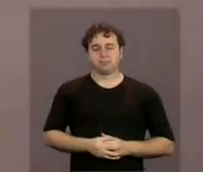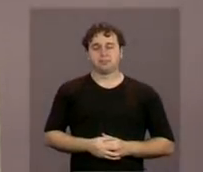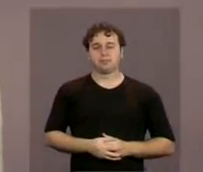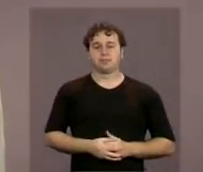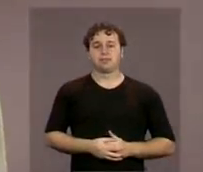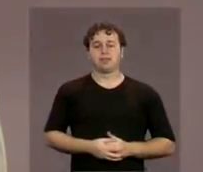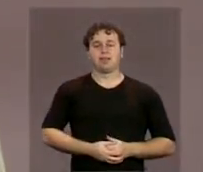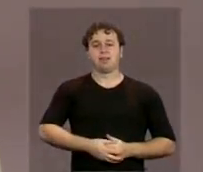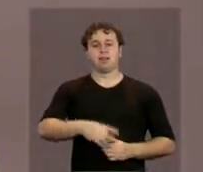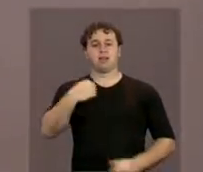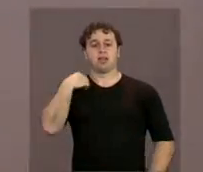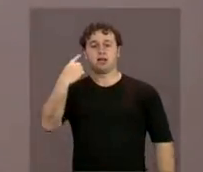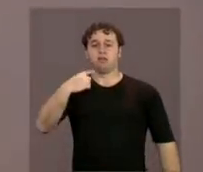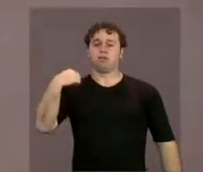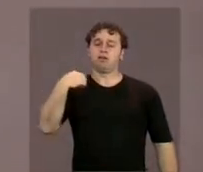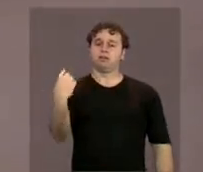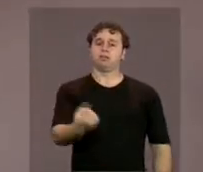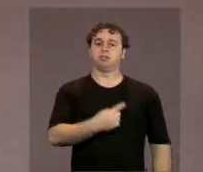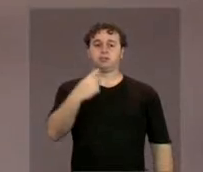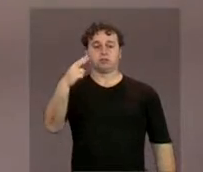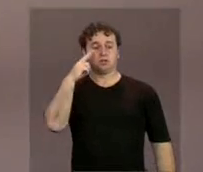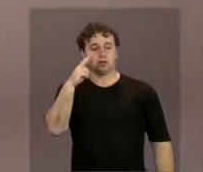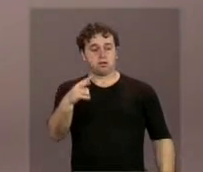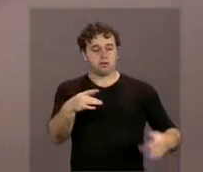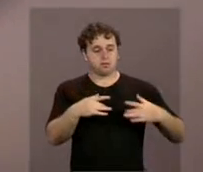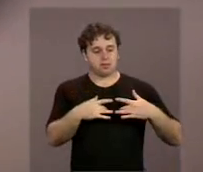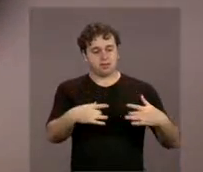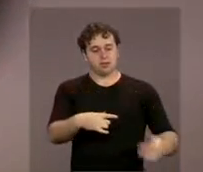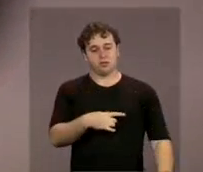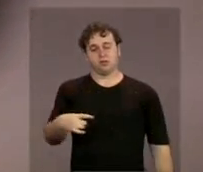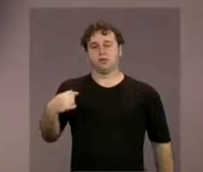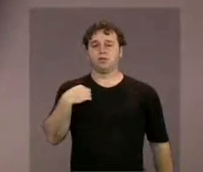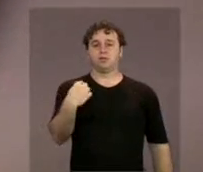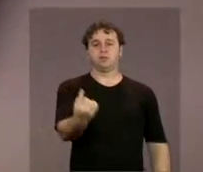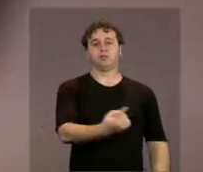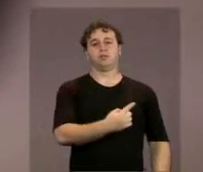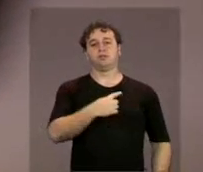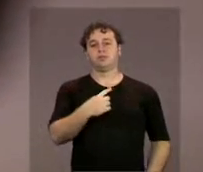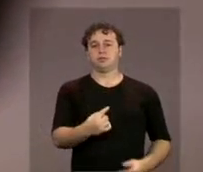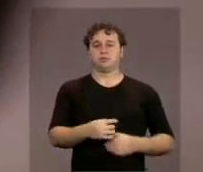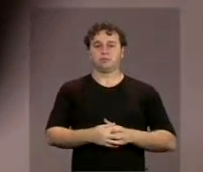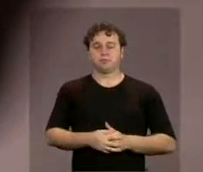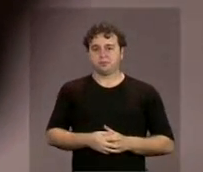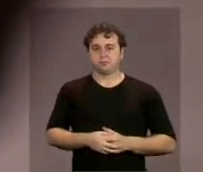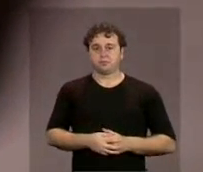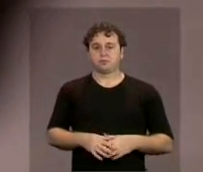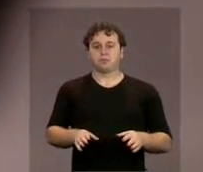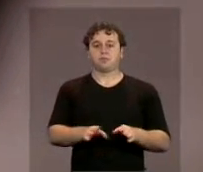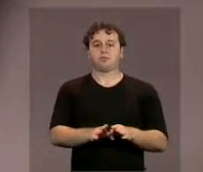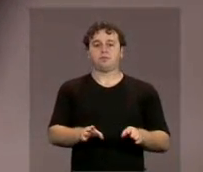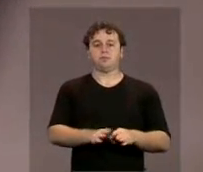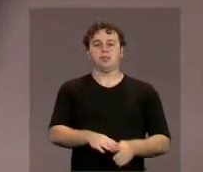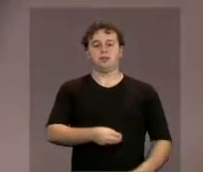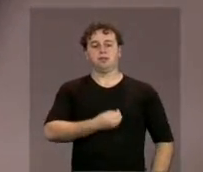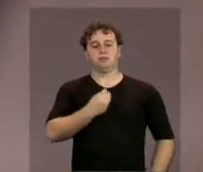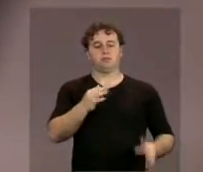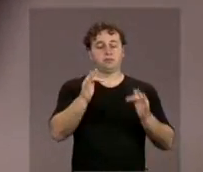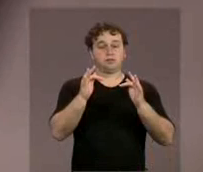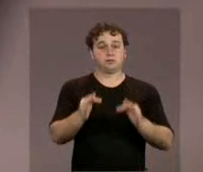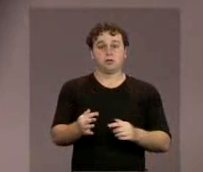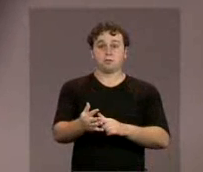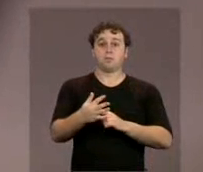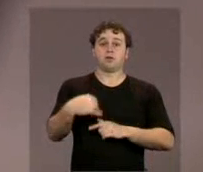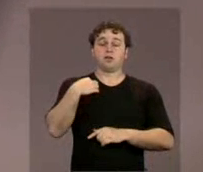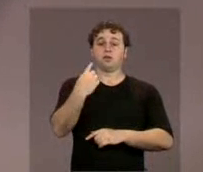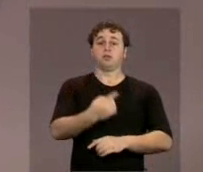de lágrimas. Eia, pois, advogada nossa, esses vossos olhos misericordiosos a nós volvei. E depois